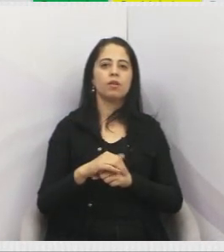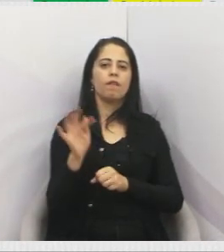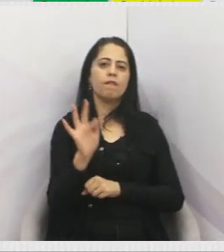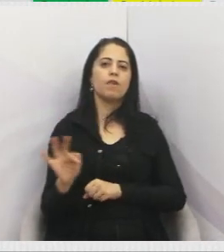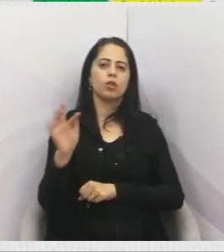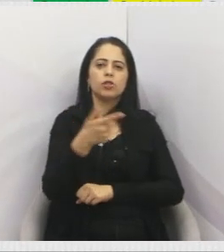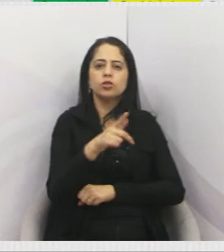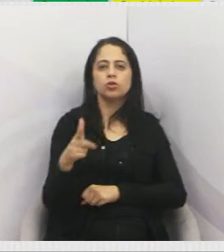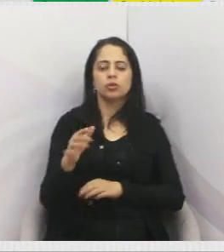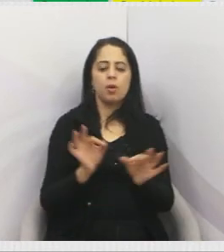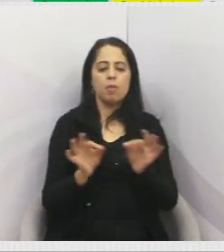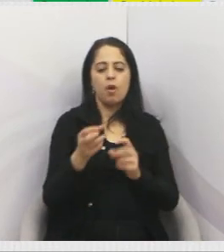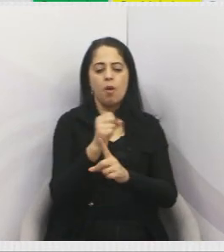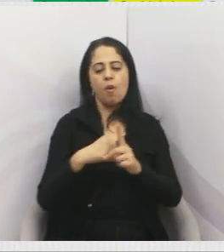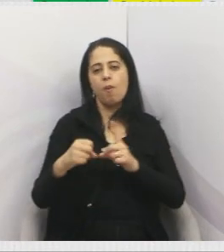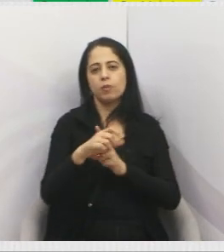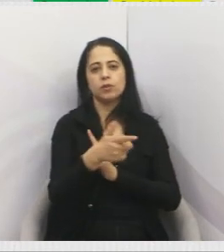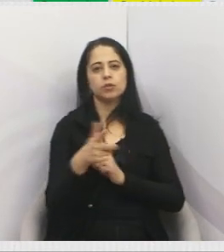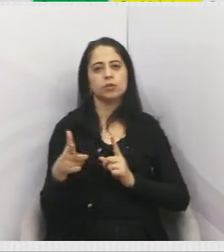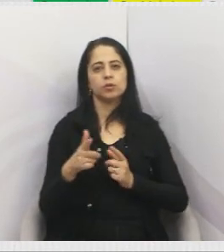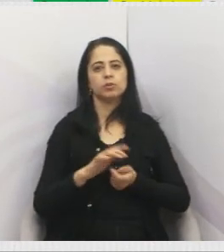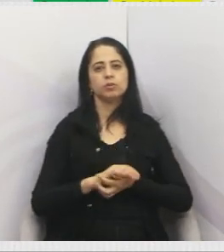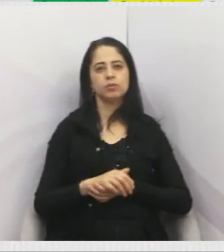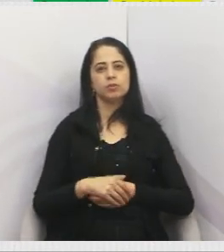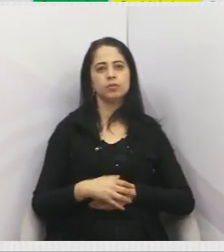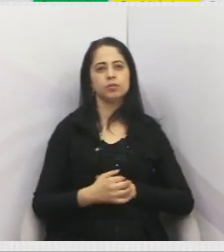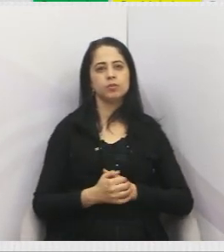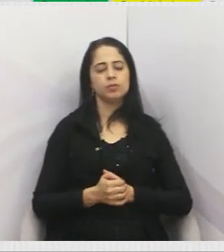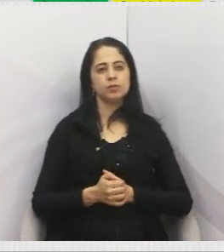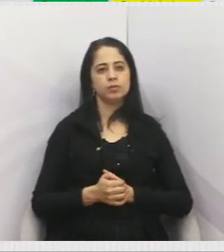em brancos e organização da sociedade civil em branco.